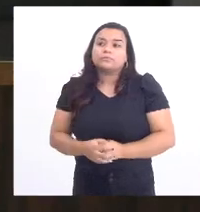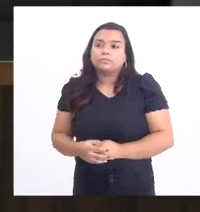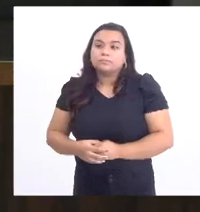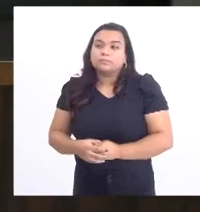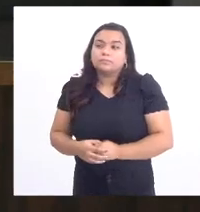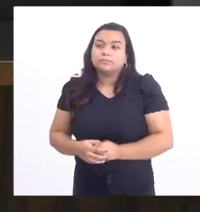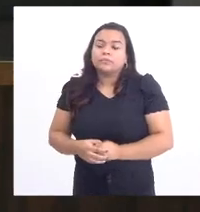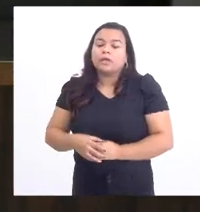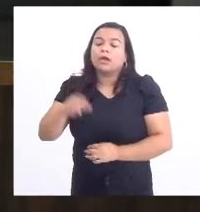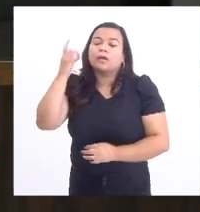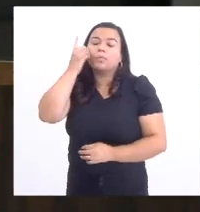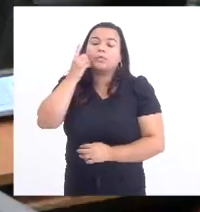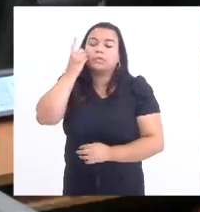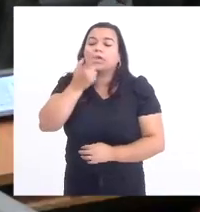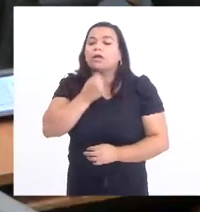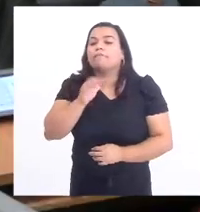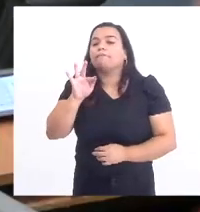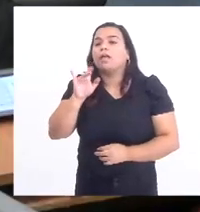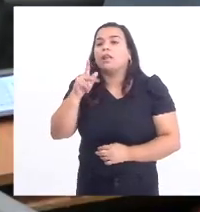deputado Felipe Obel.